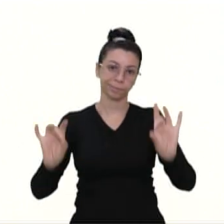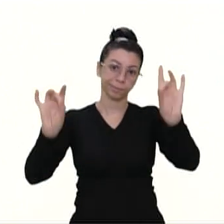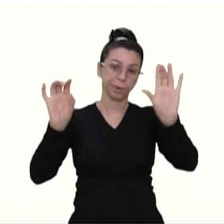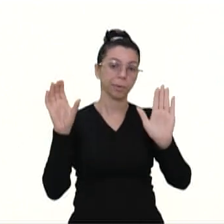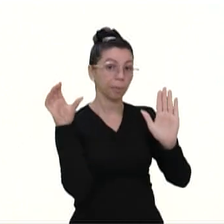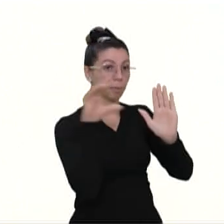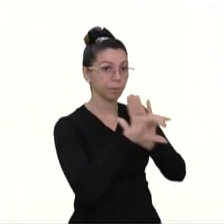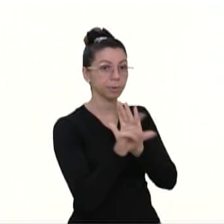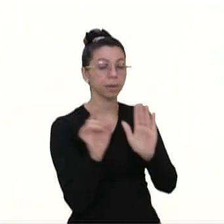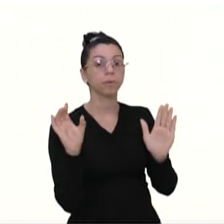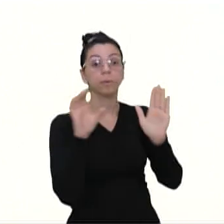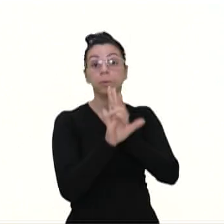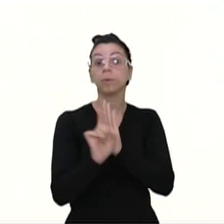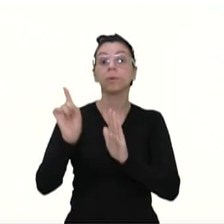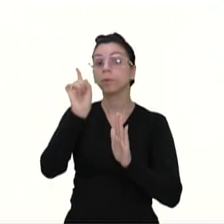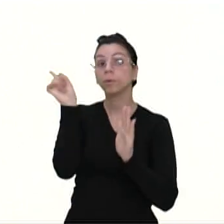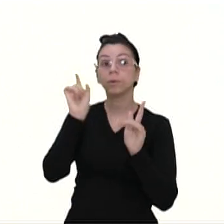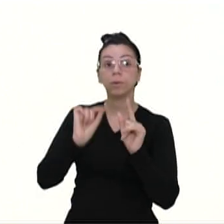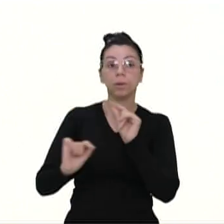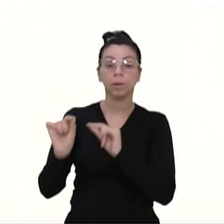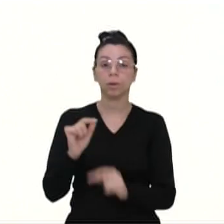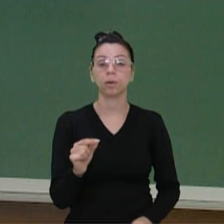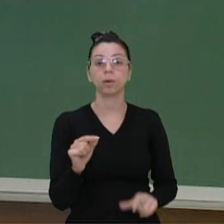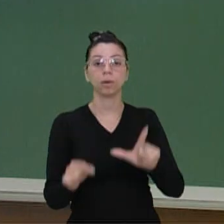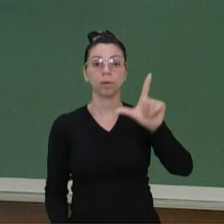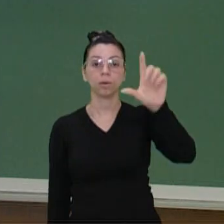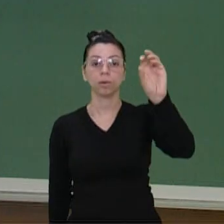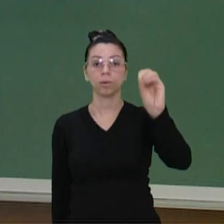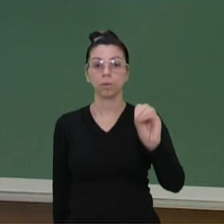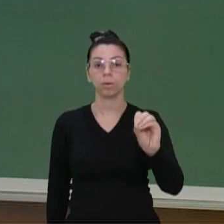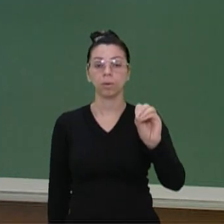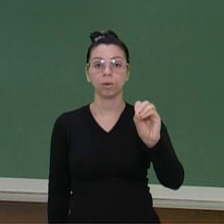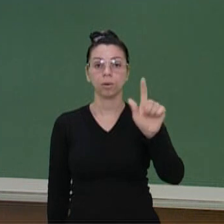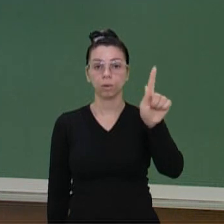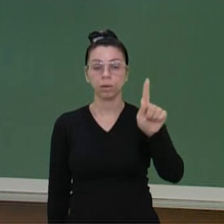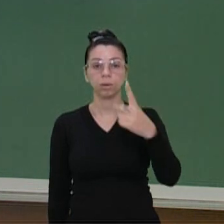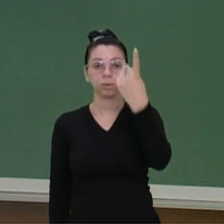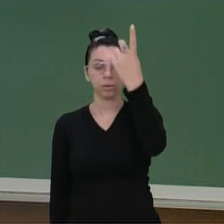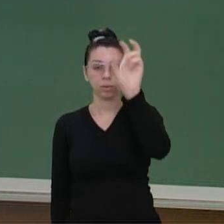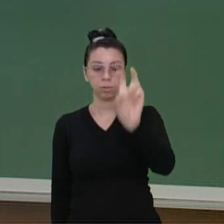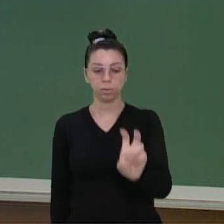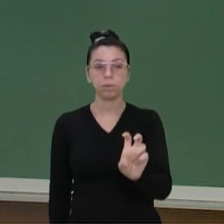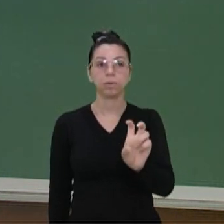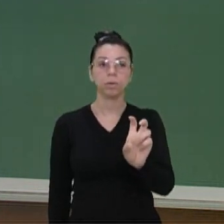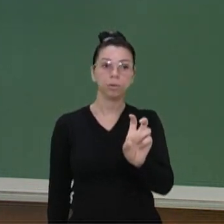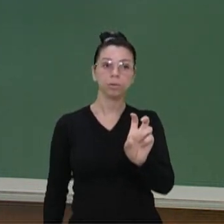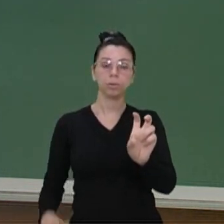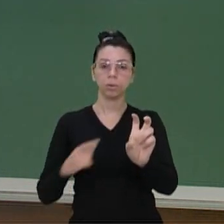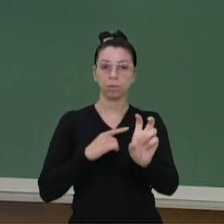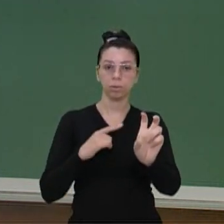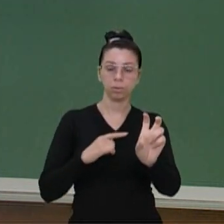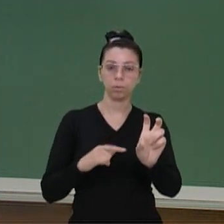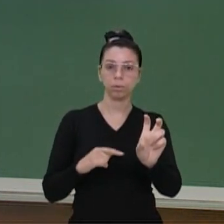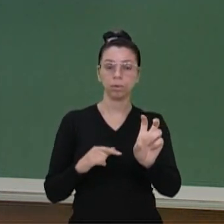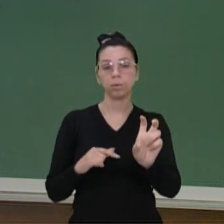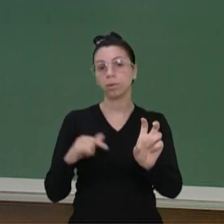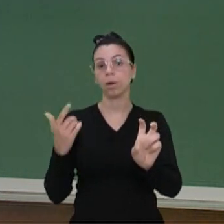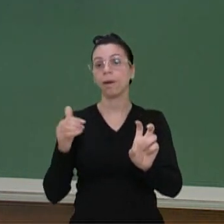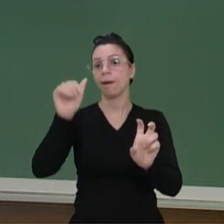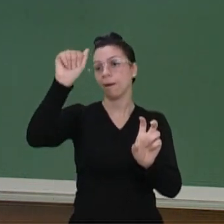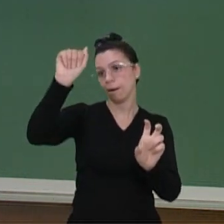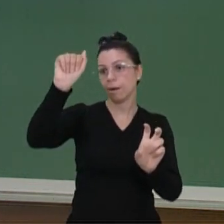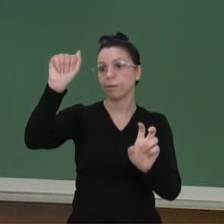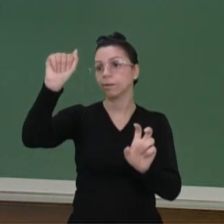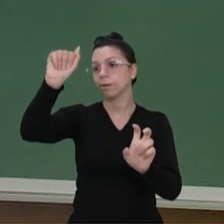Por exemplo, a propriedade aqui, ó, log de um quociente, a gente tem que lembrar. Log do quociente, quando eu tenho log de A dividido por B,